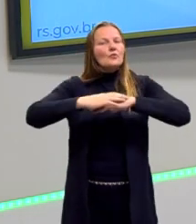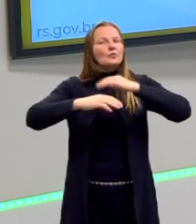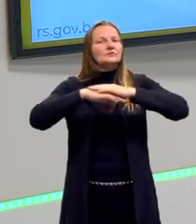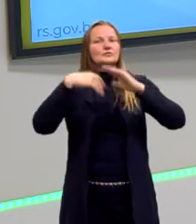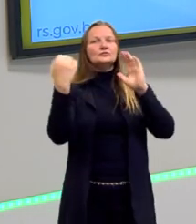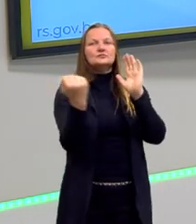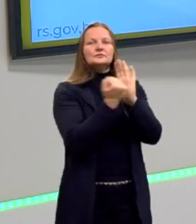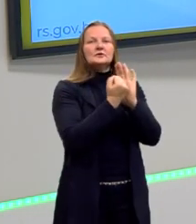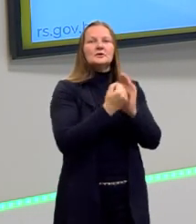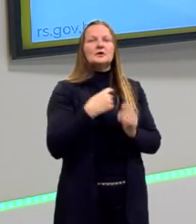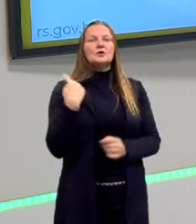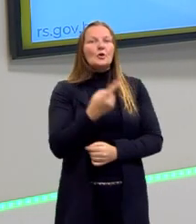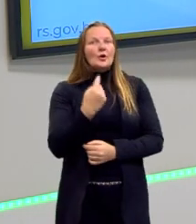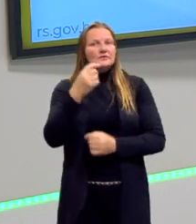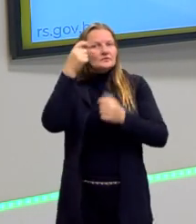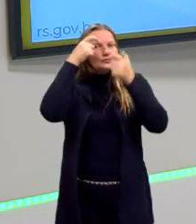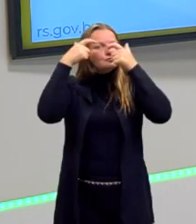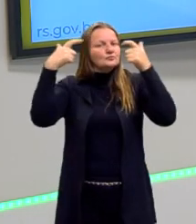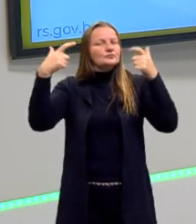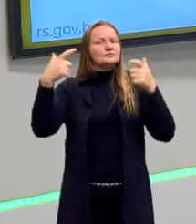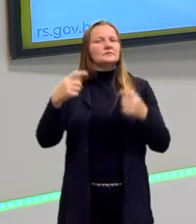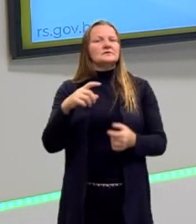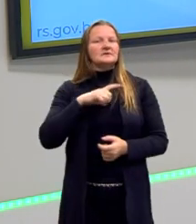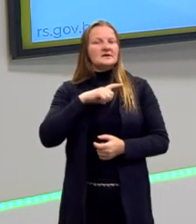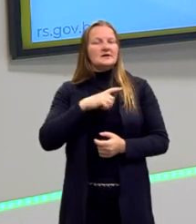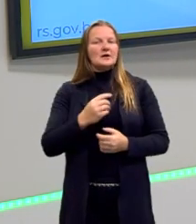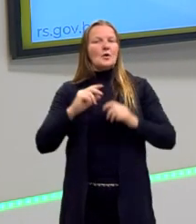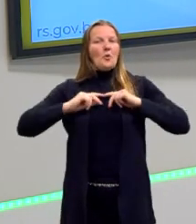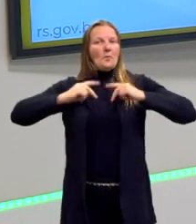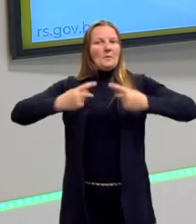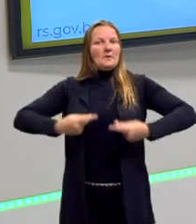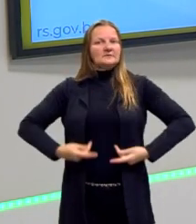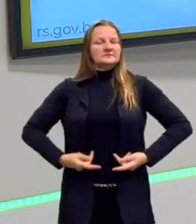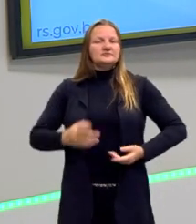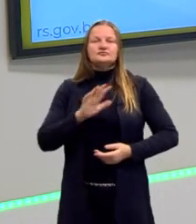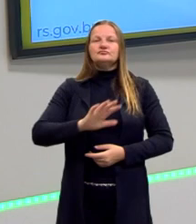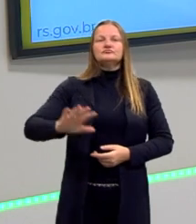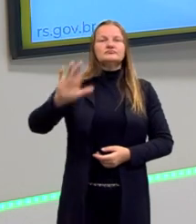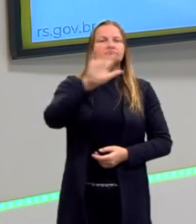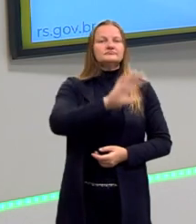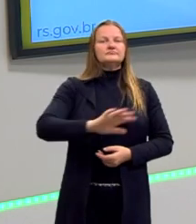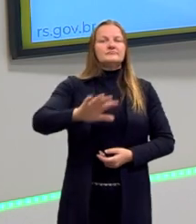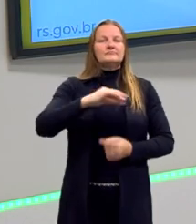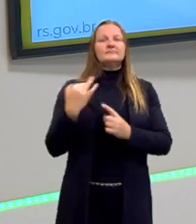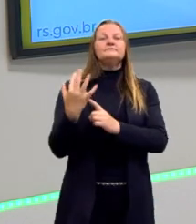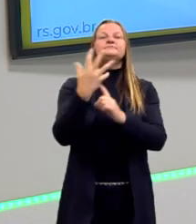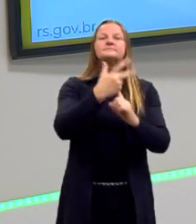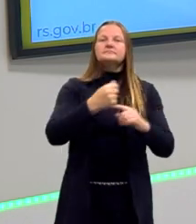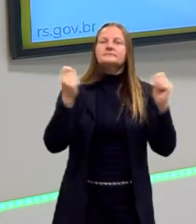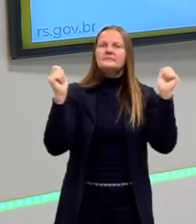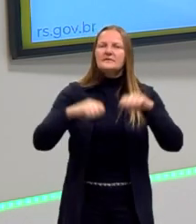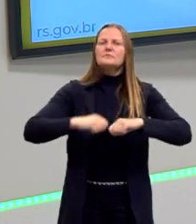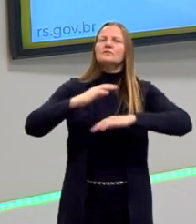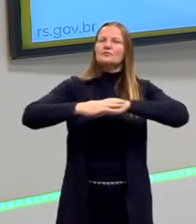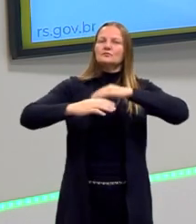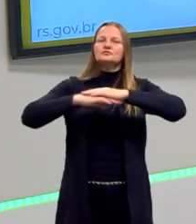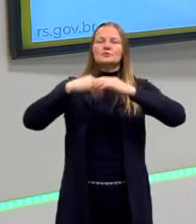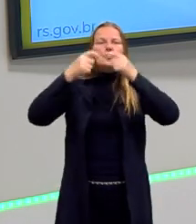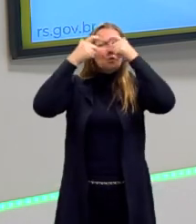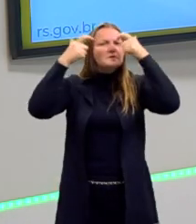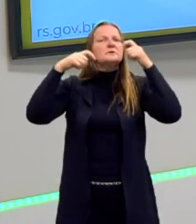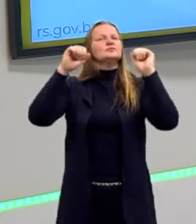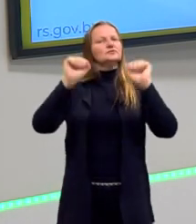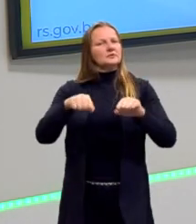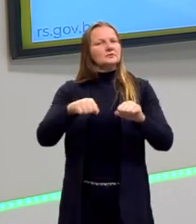simbólica do conhecimento do da humanidade portanto a lei a arte sim é possível construir conhecimento